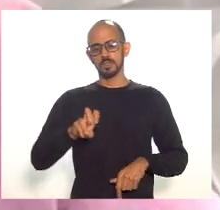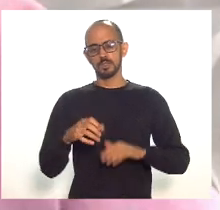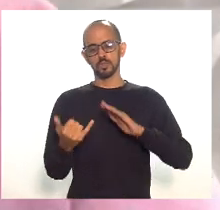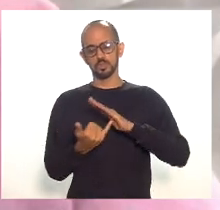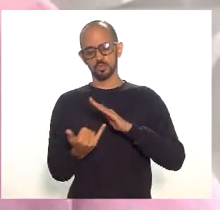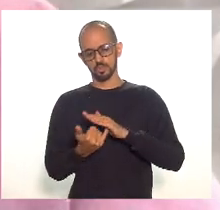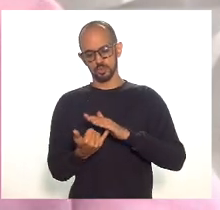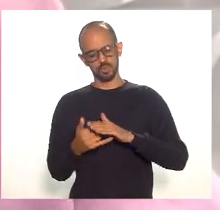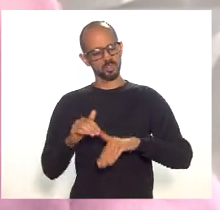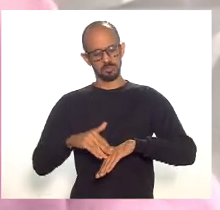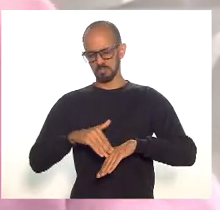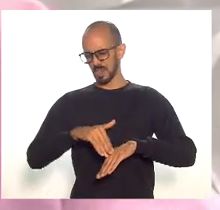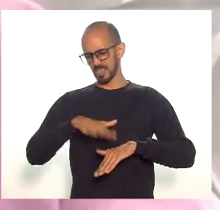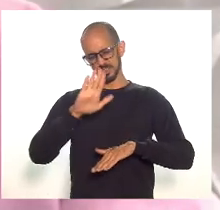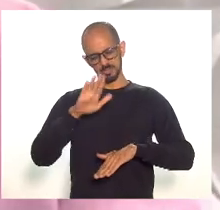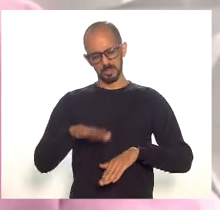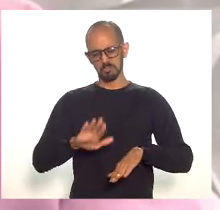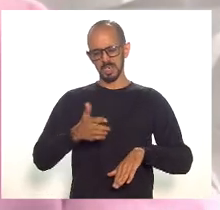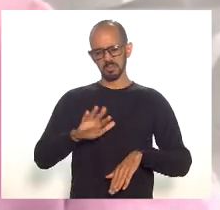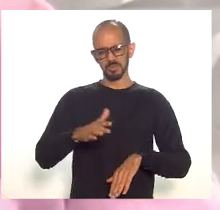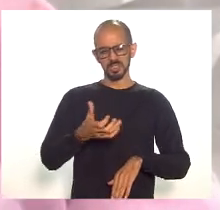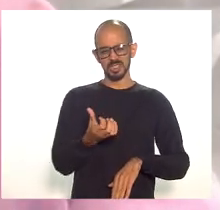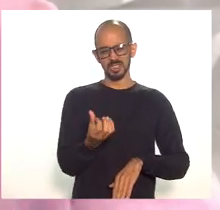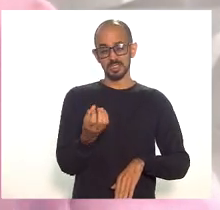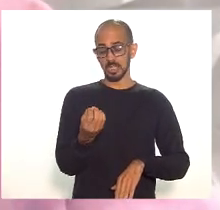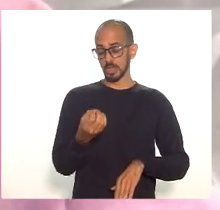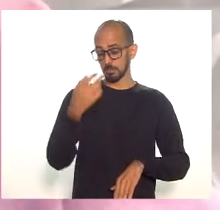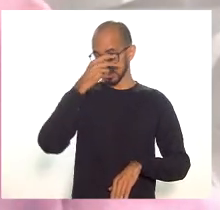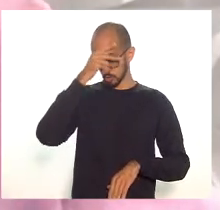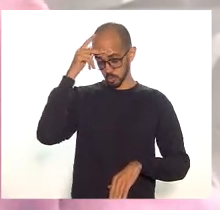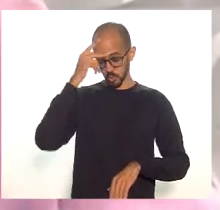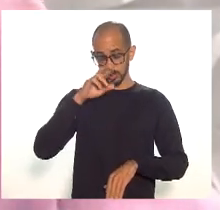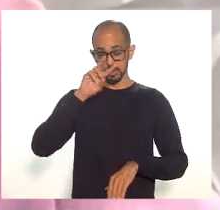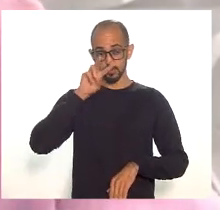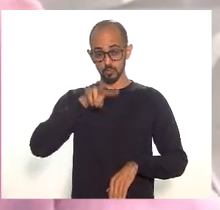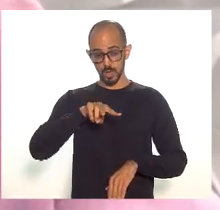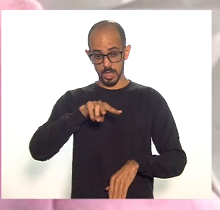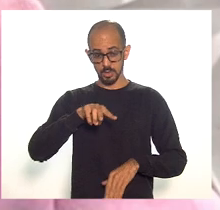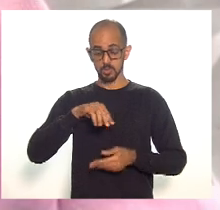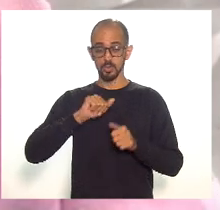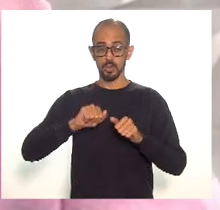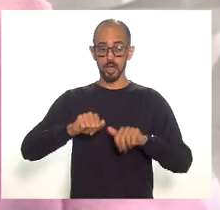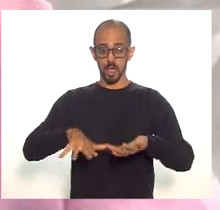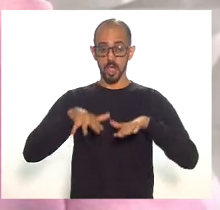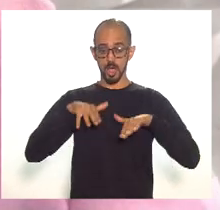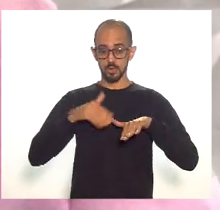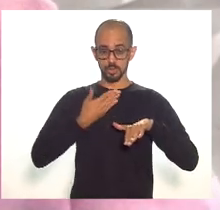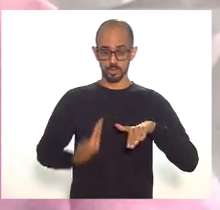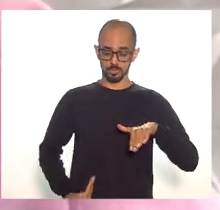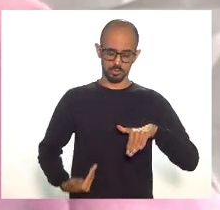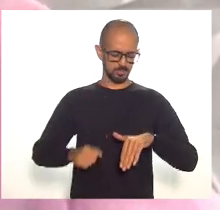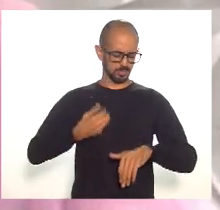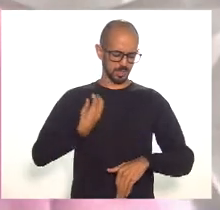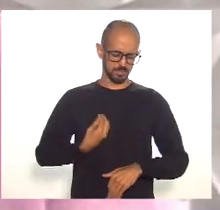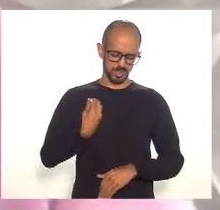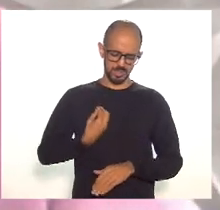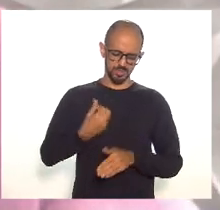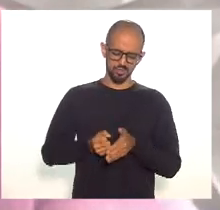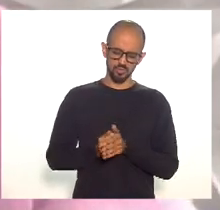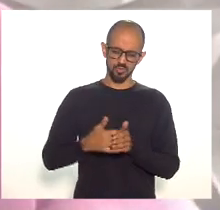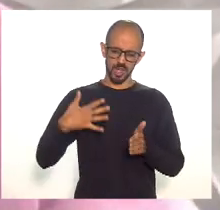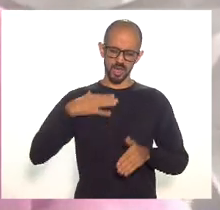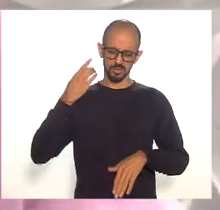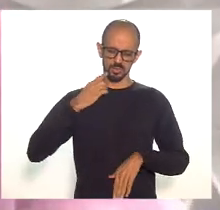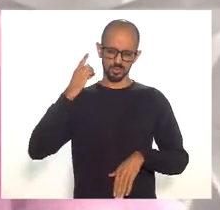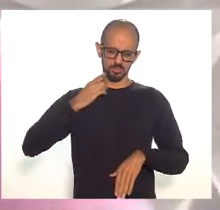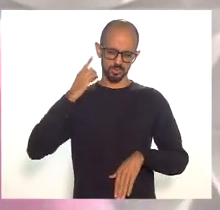60 pessoas em tempo real, assistindo à nossa audiência pública, a participação de vários parlamentares